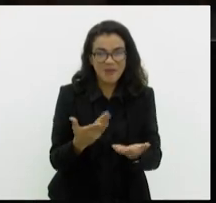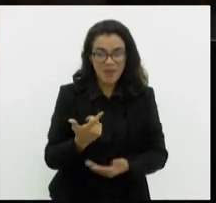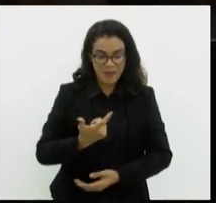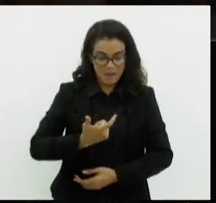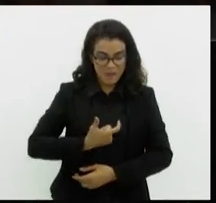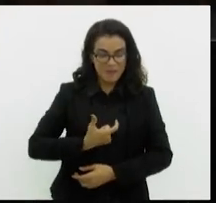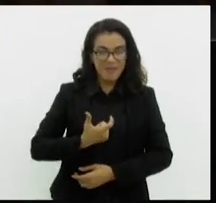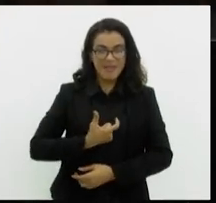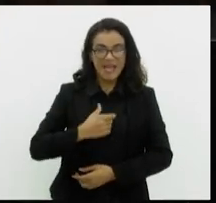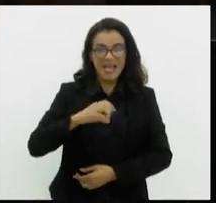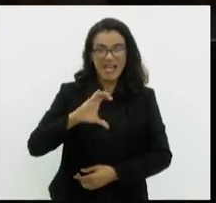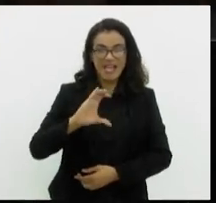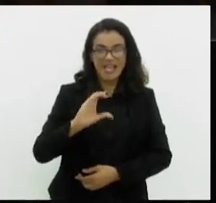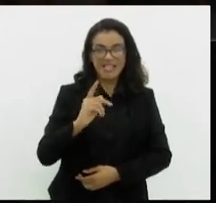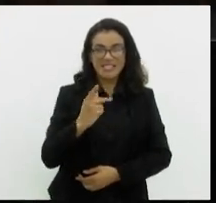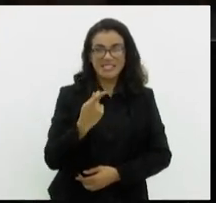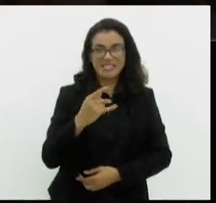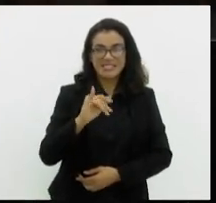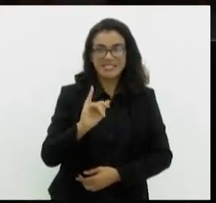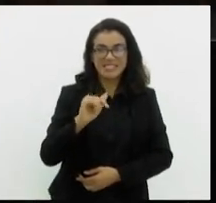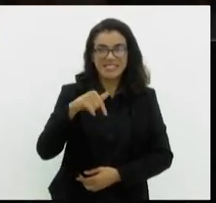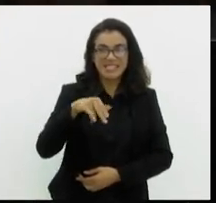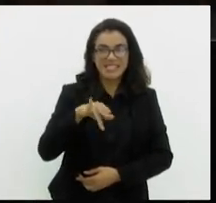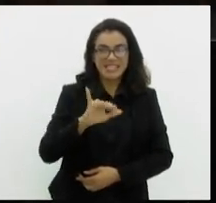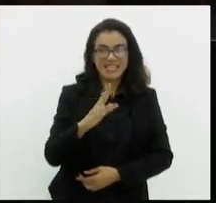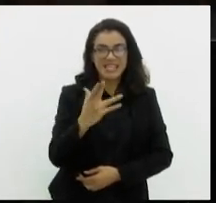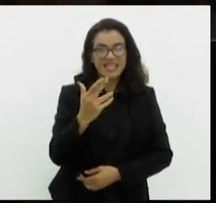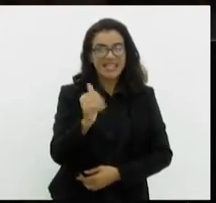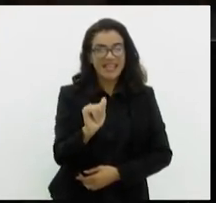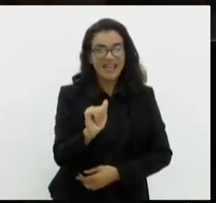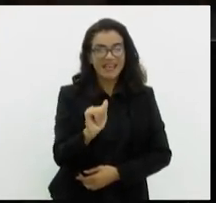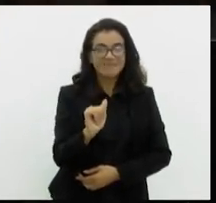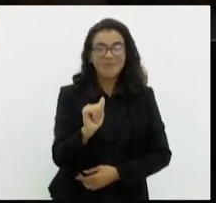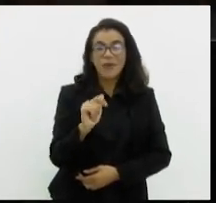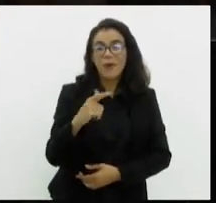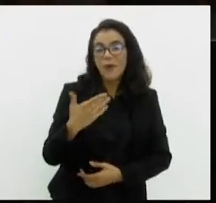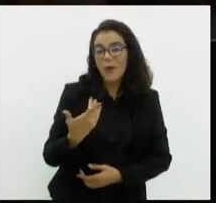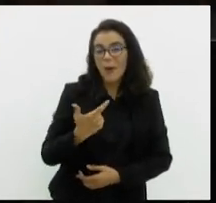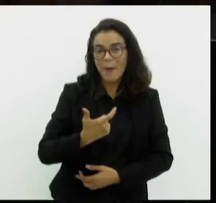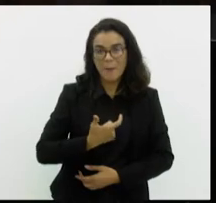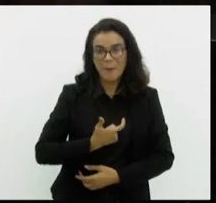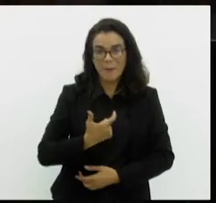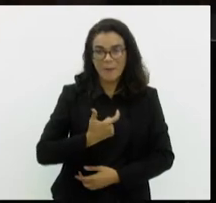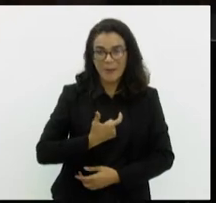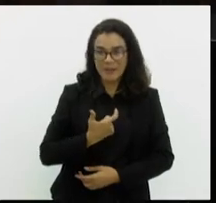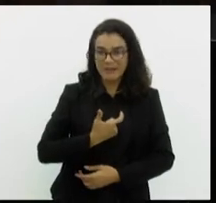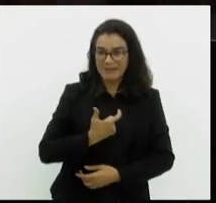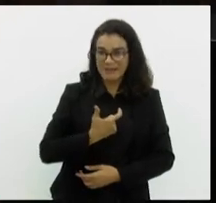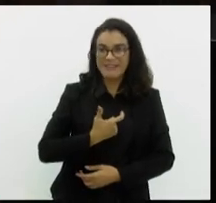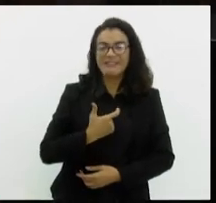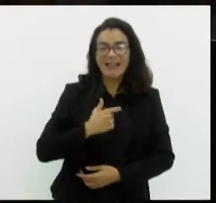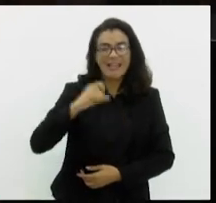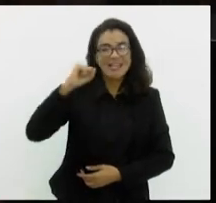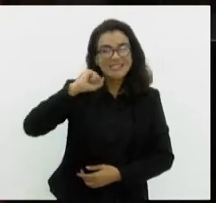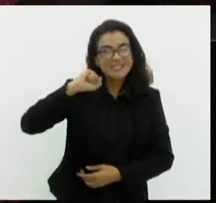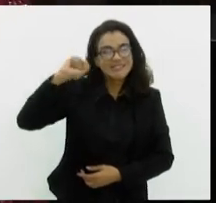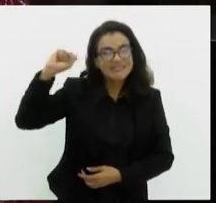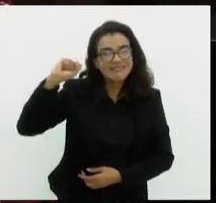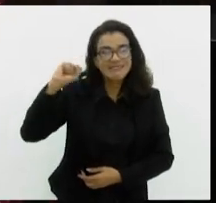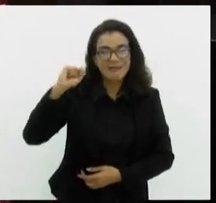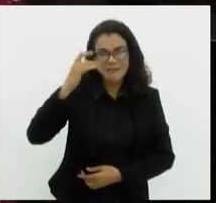Chiquinha Gonzaga, seja uma medalha Tiradentes, que representam gente batalhadora, gente que luta,